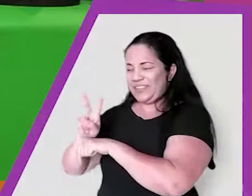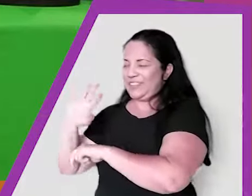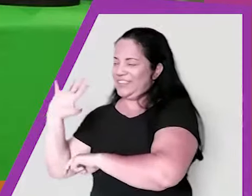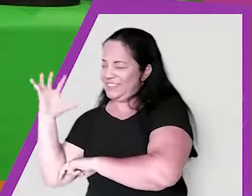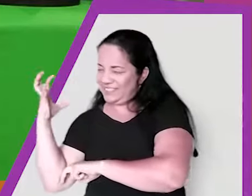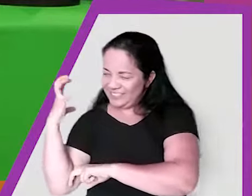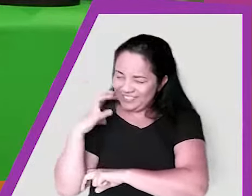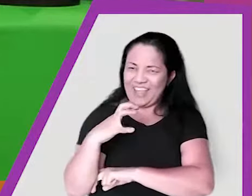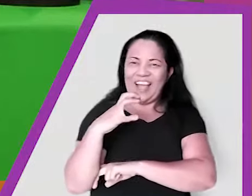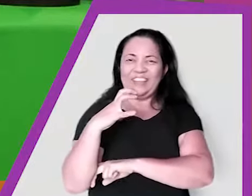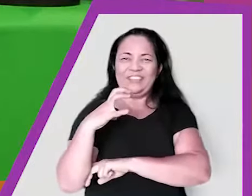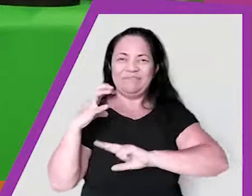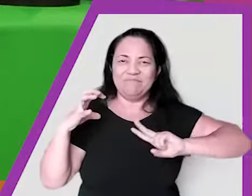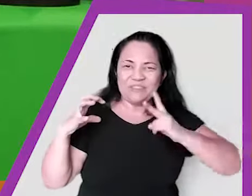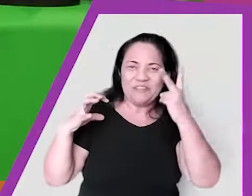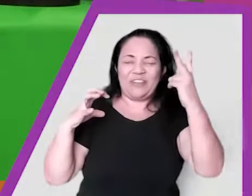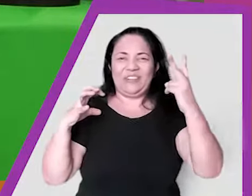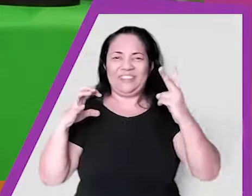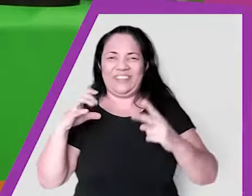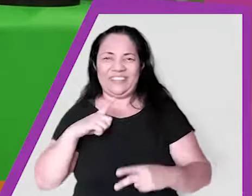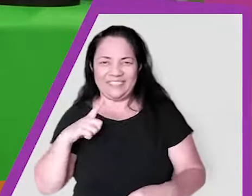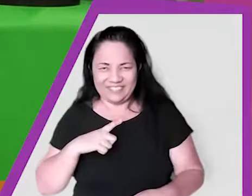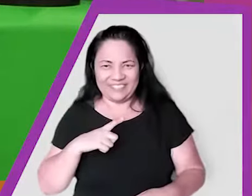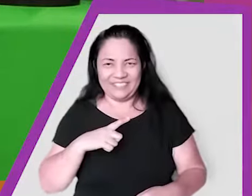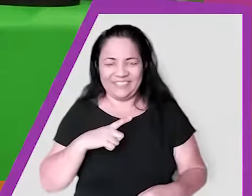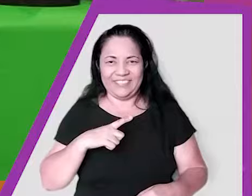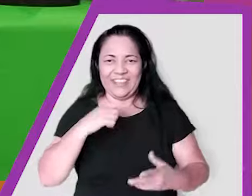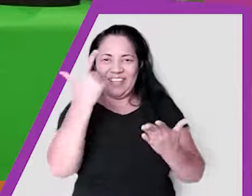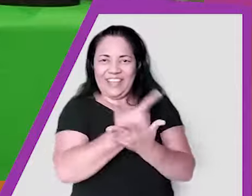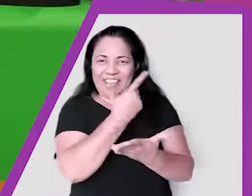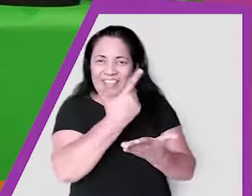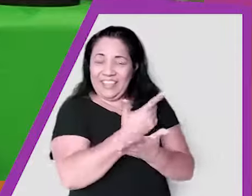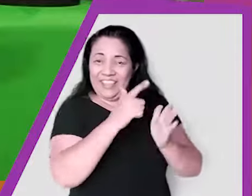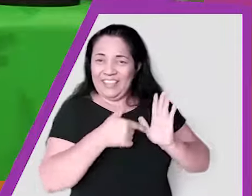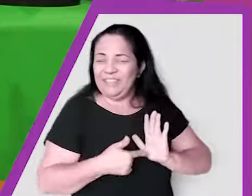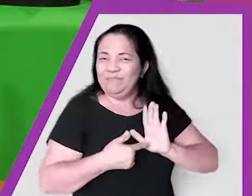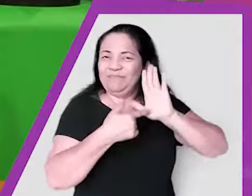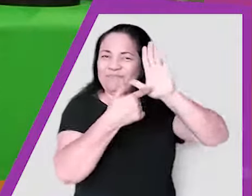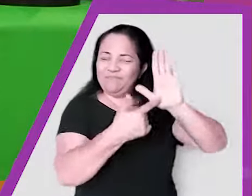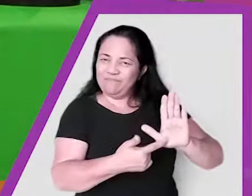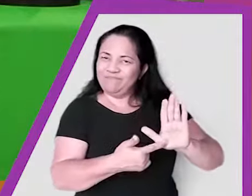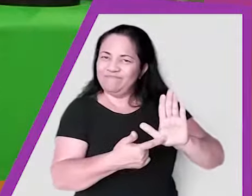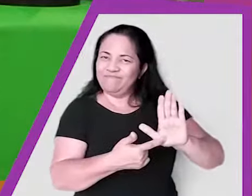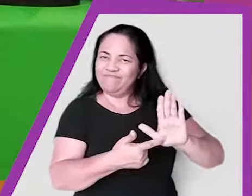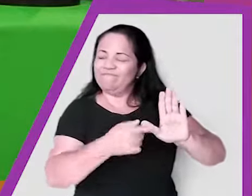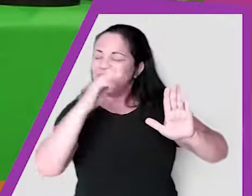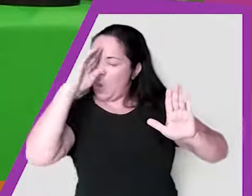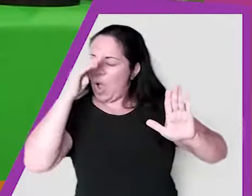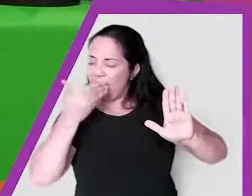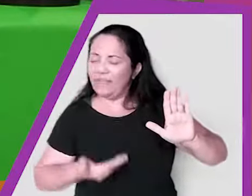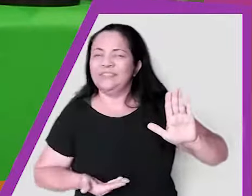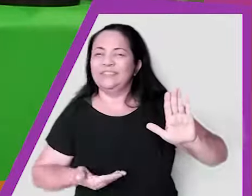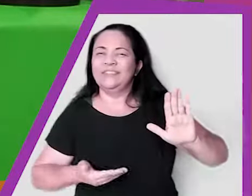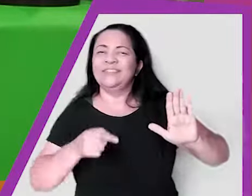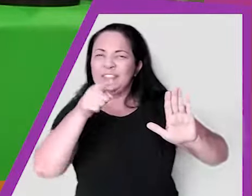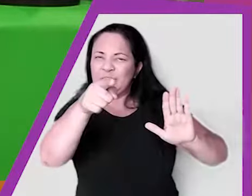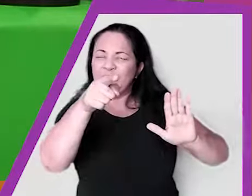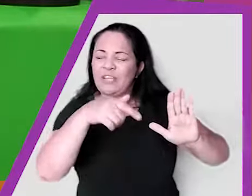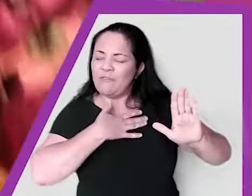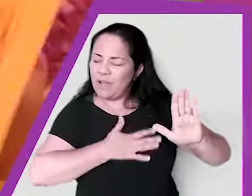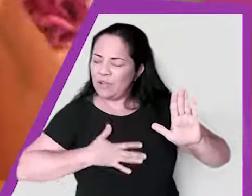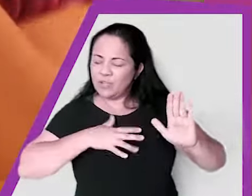estão ouvindo essa história que vão escrever uma nova história para o nosso cerrado. E olha, esse livro